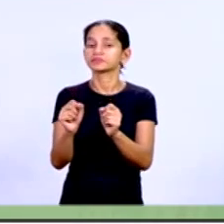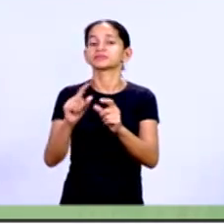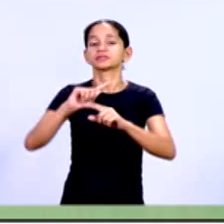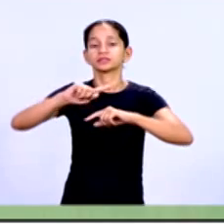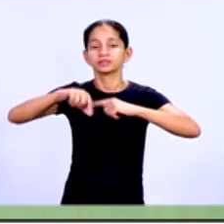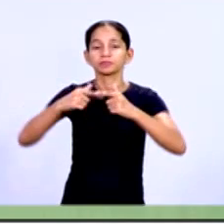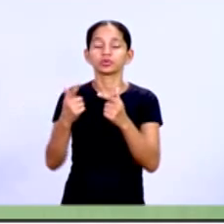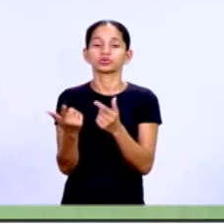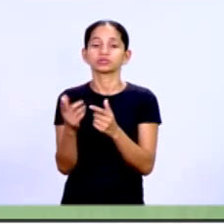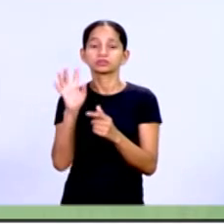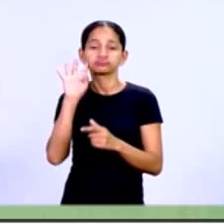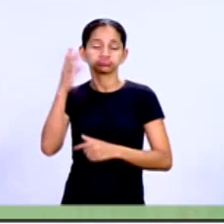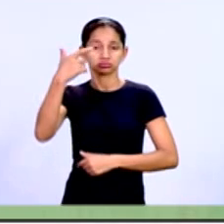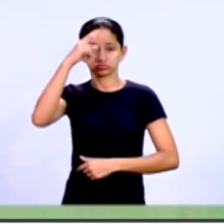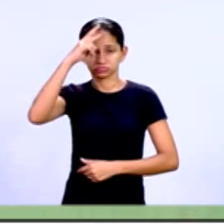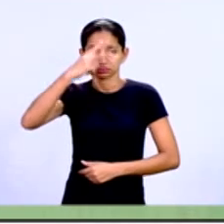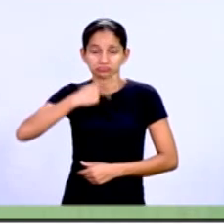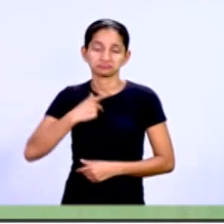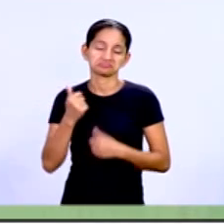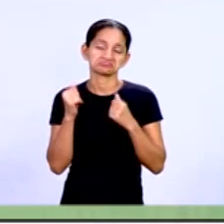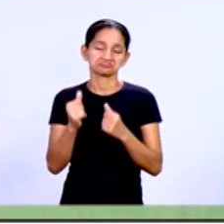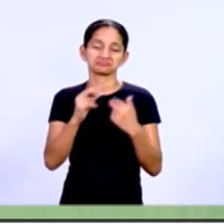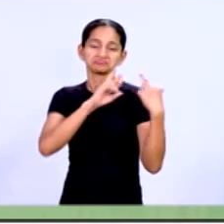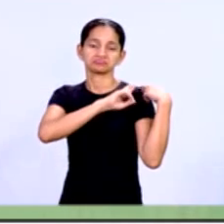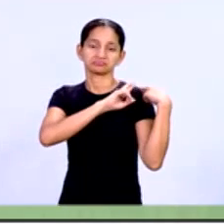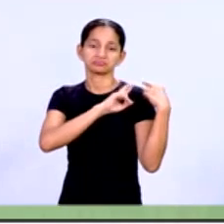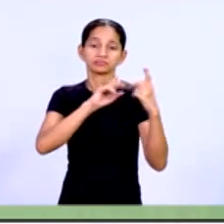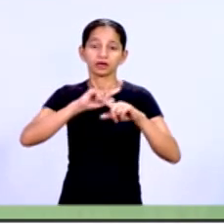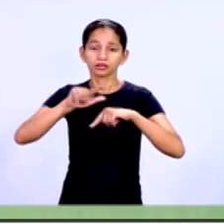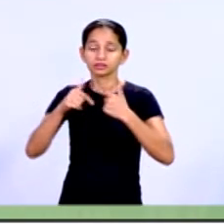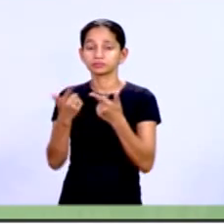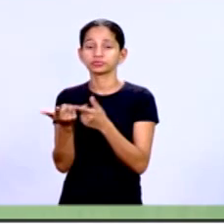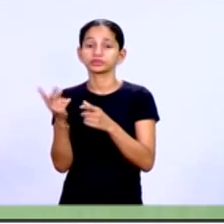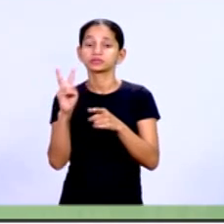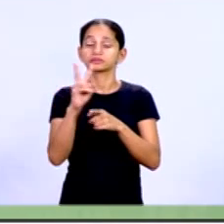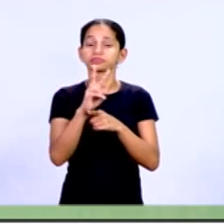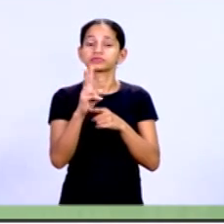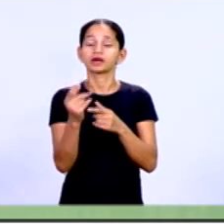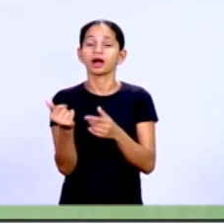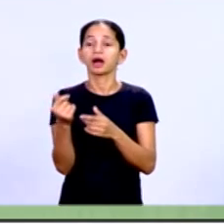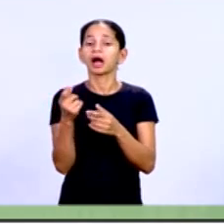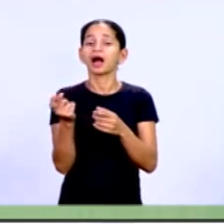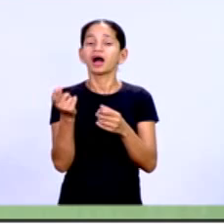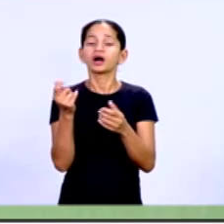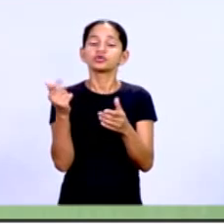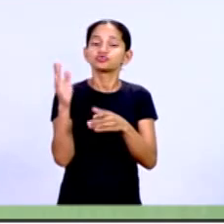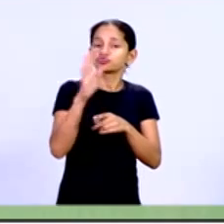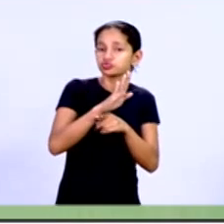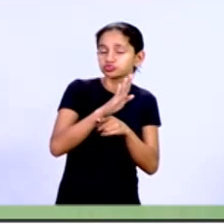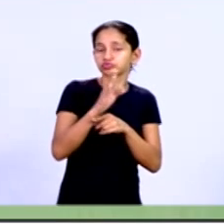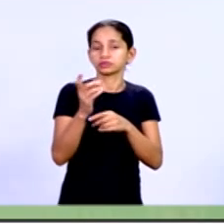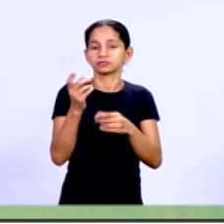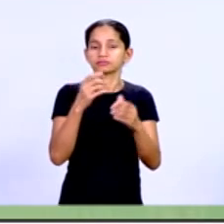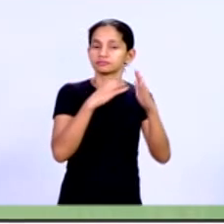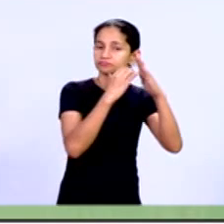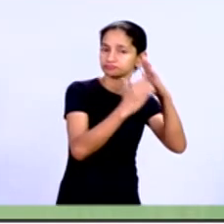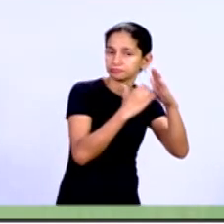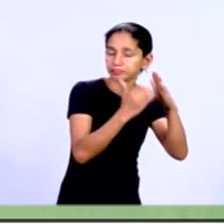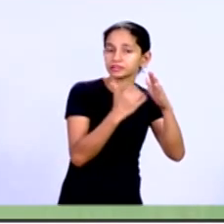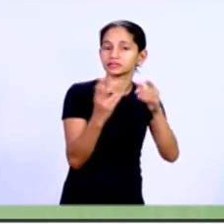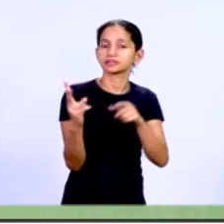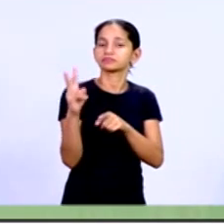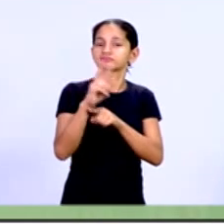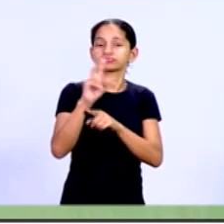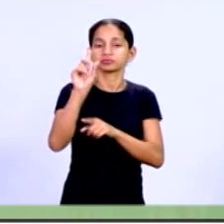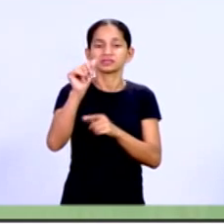própria iniciativa e responsabilidade, e posteriormente aplicam esse recurso junto às empresas através de